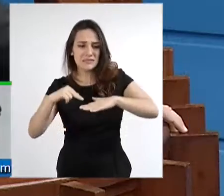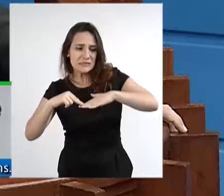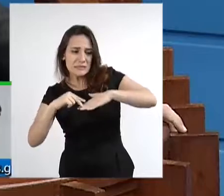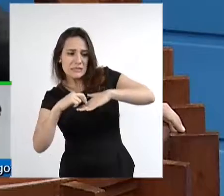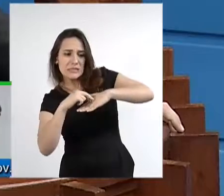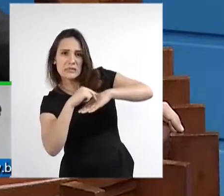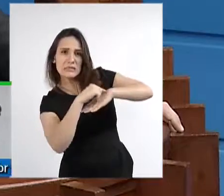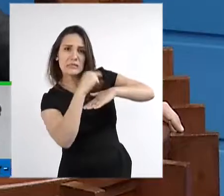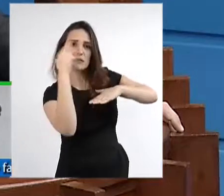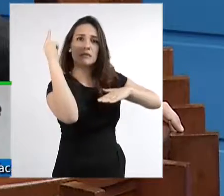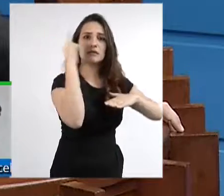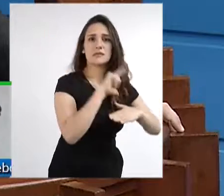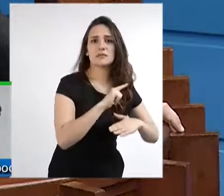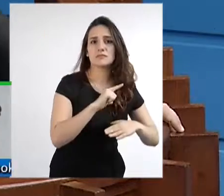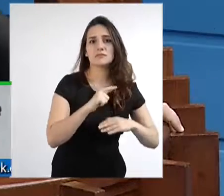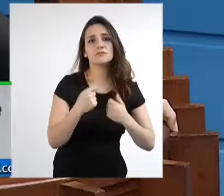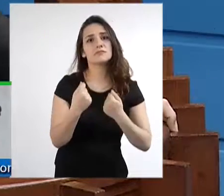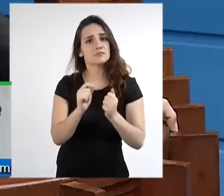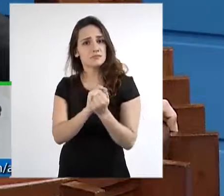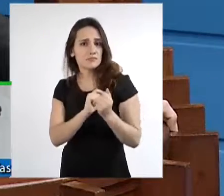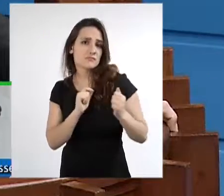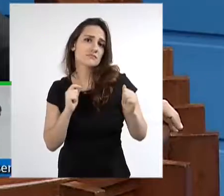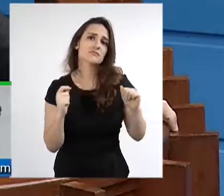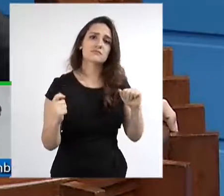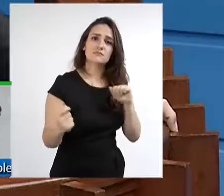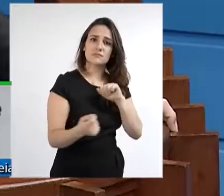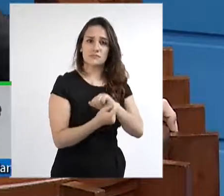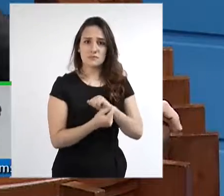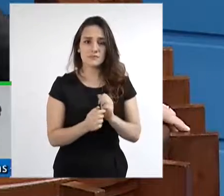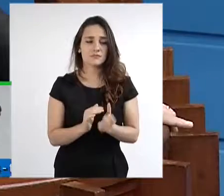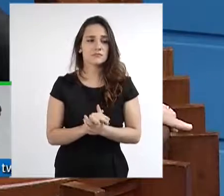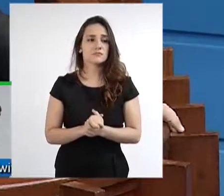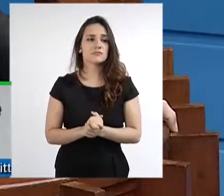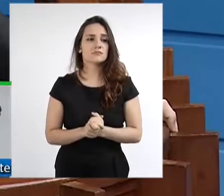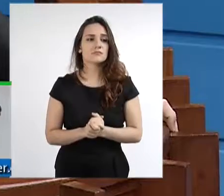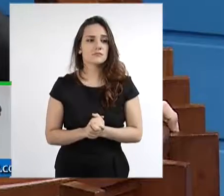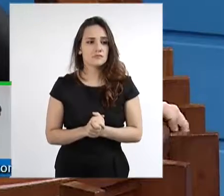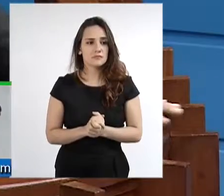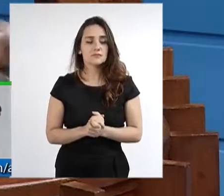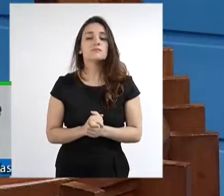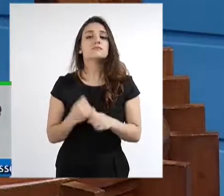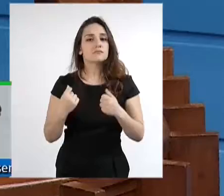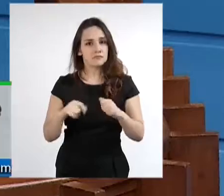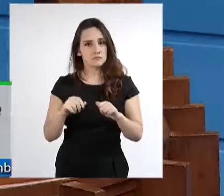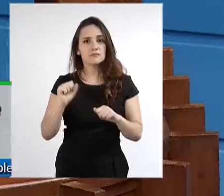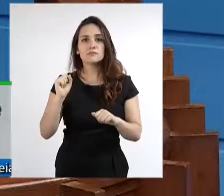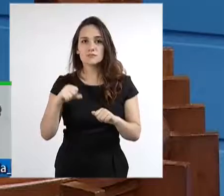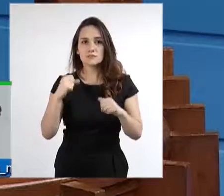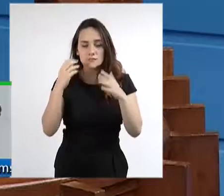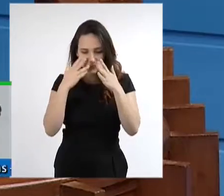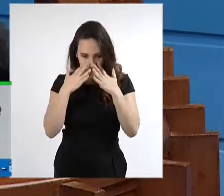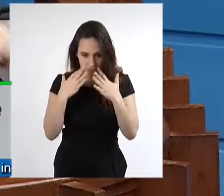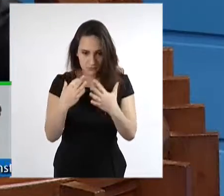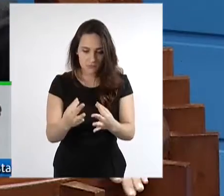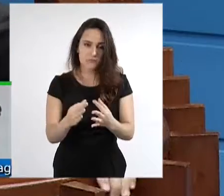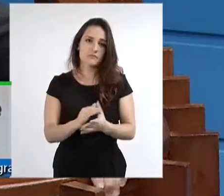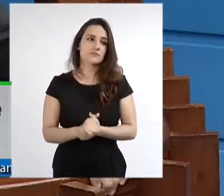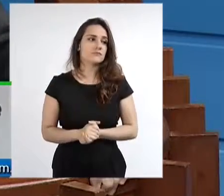Essa observação precisa ser feita com um critério